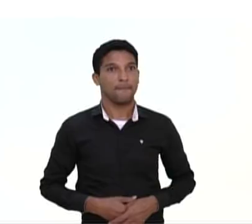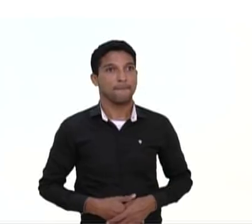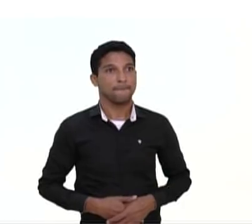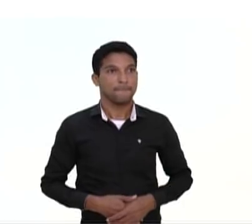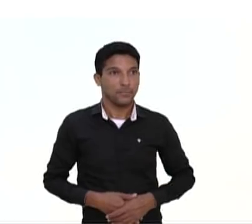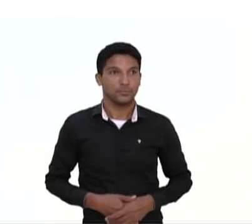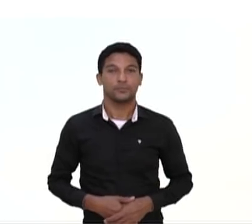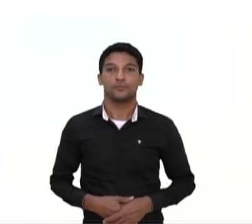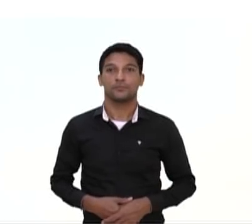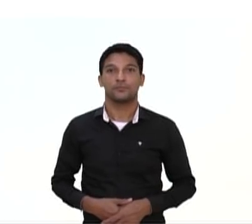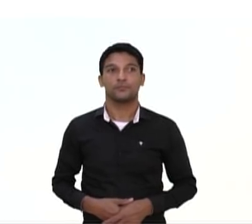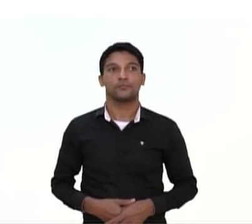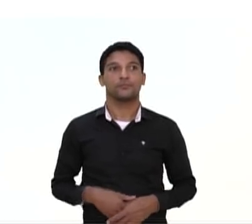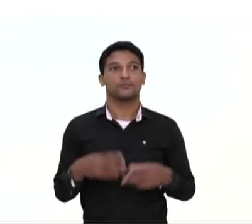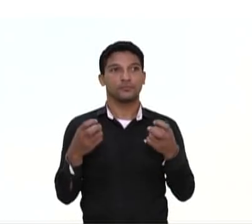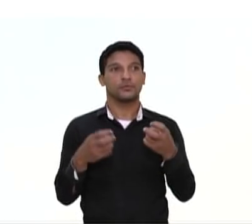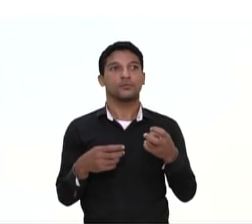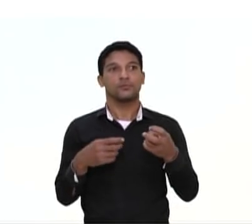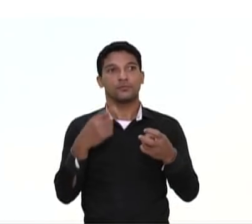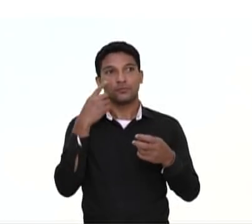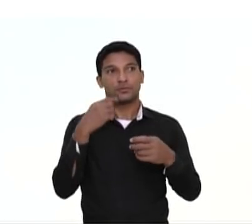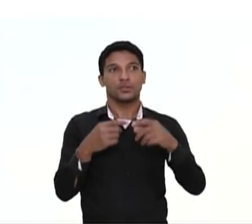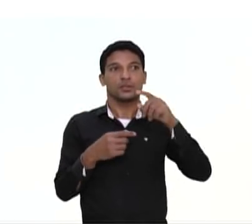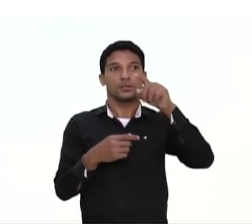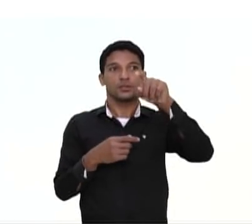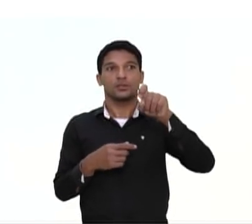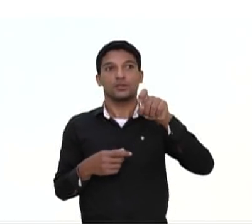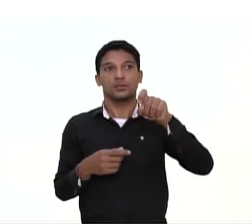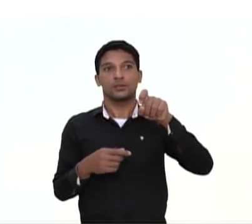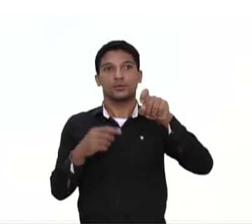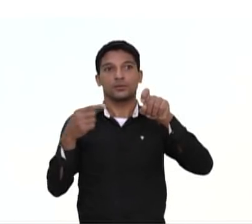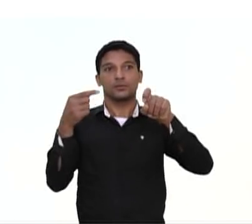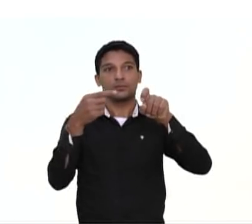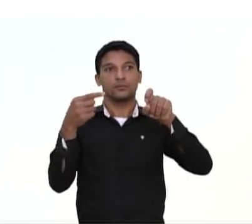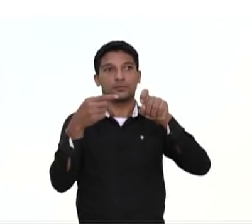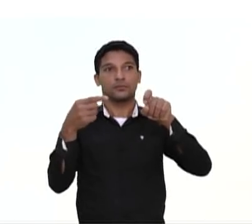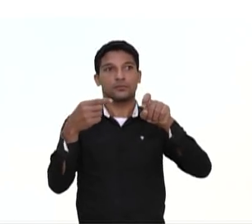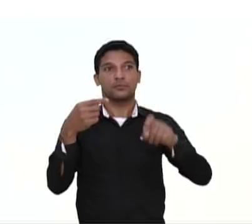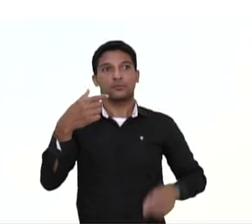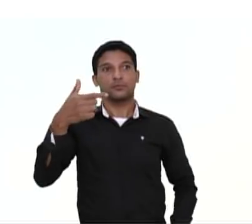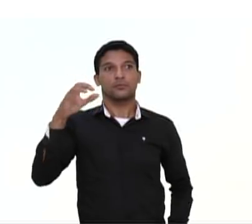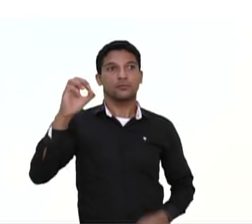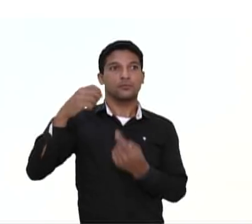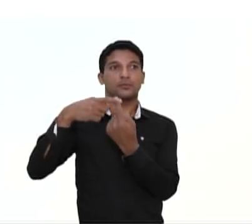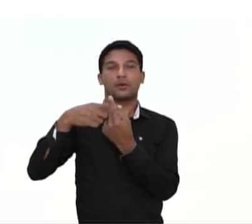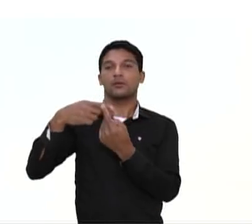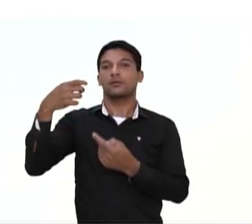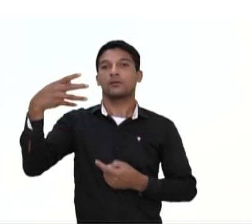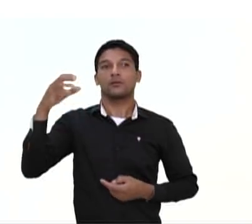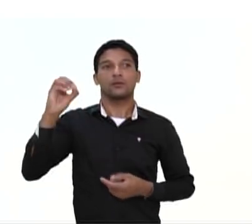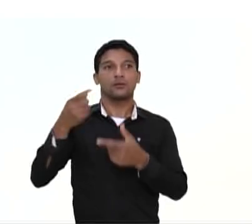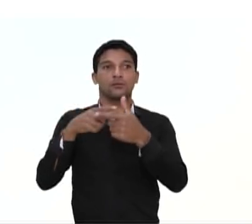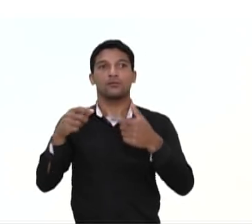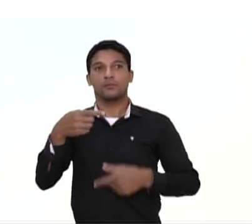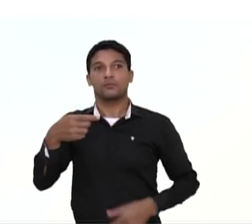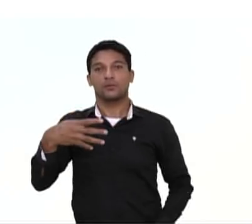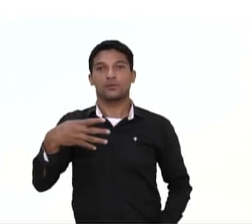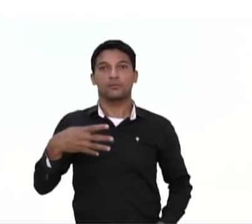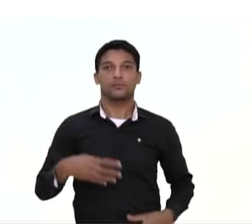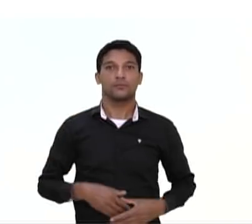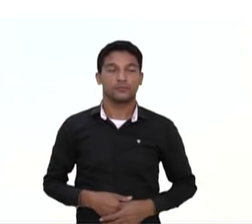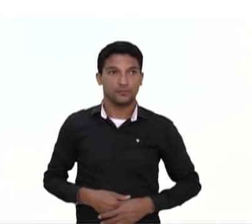x = - 20 + ou - 40 dividido pelo menos 4